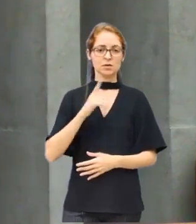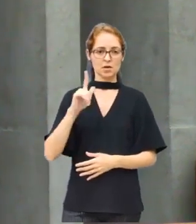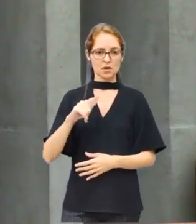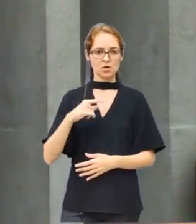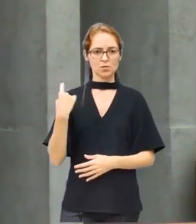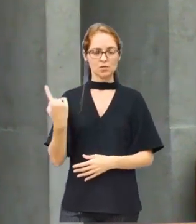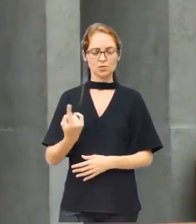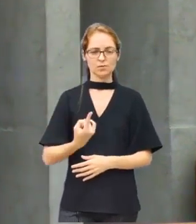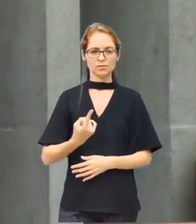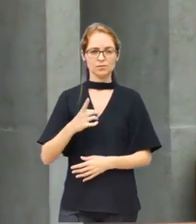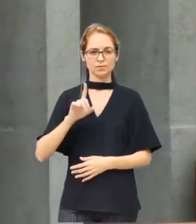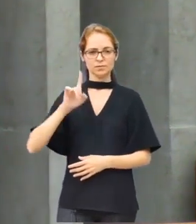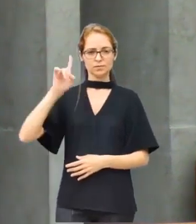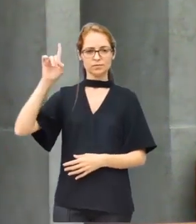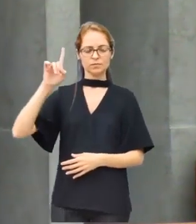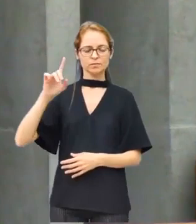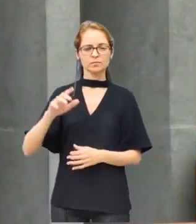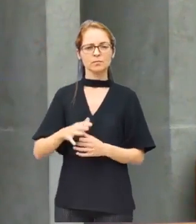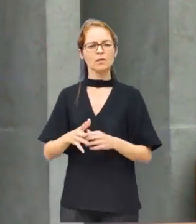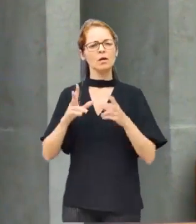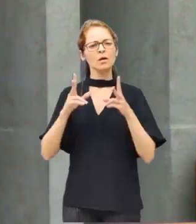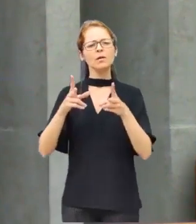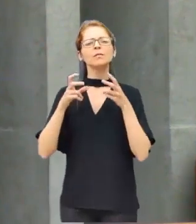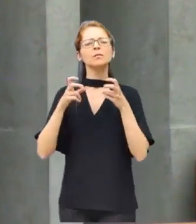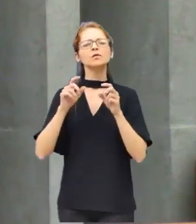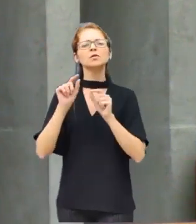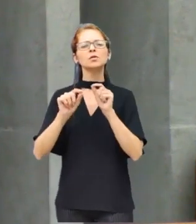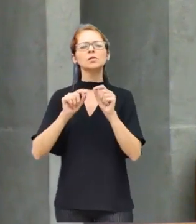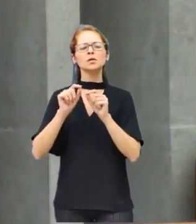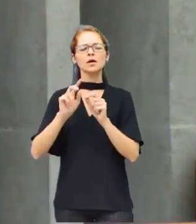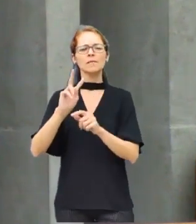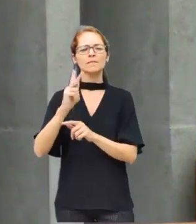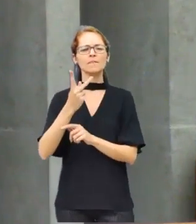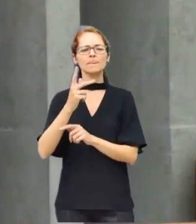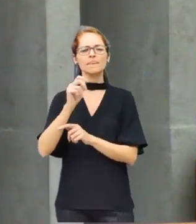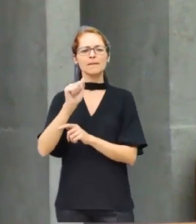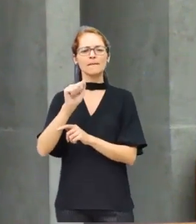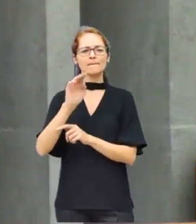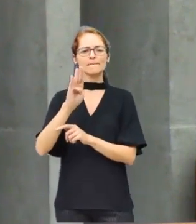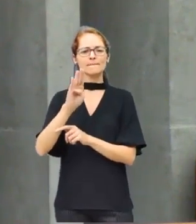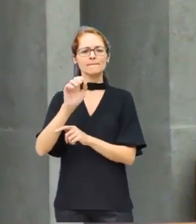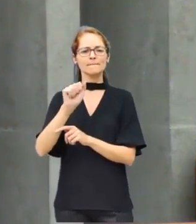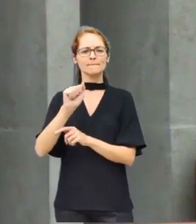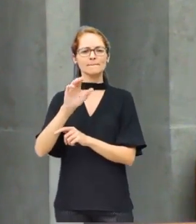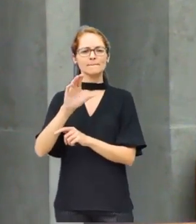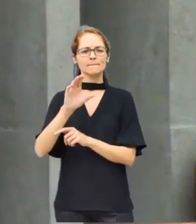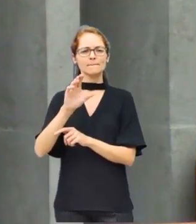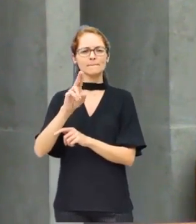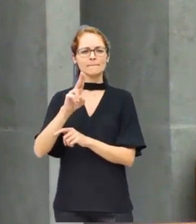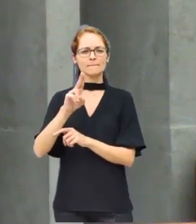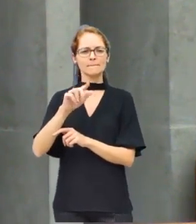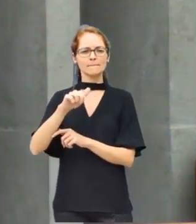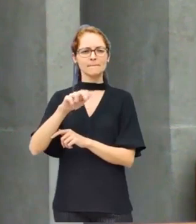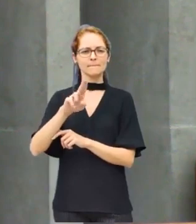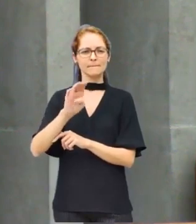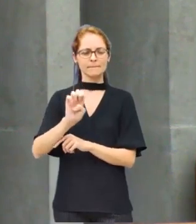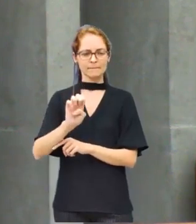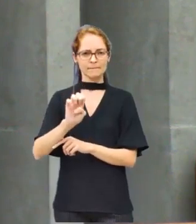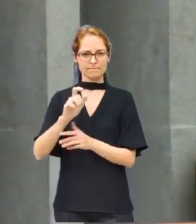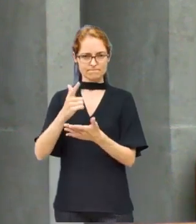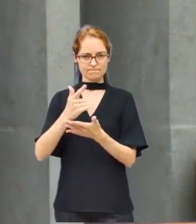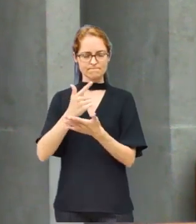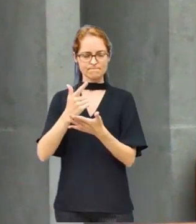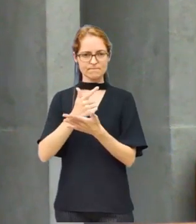Preste atenção, ou perceba o que diz Abacuque, capítulo 1, versículo 13. Teus olhos são puros, ou